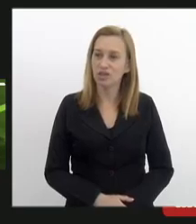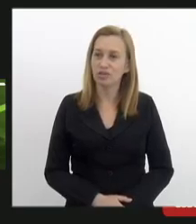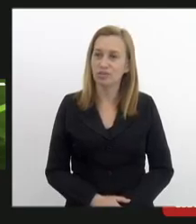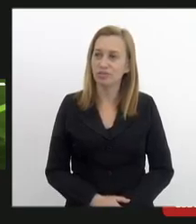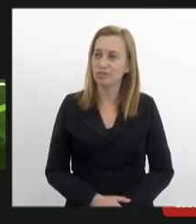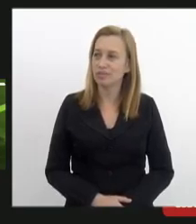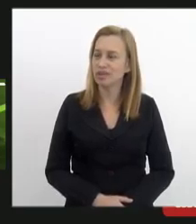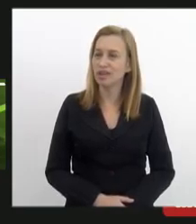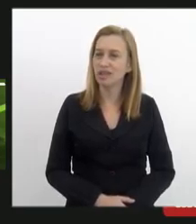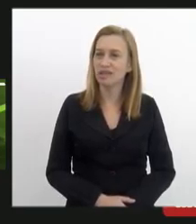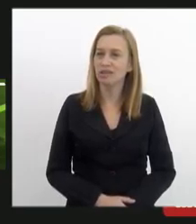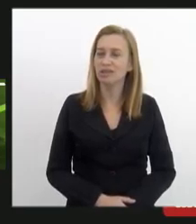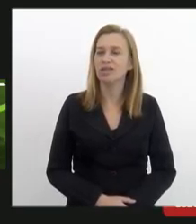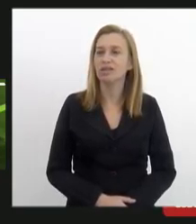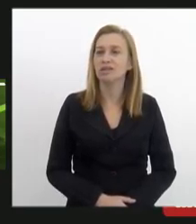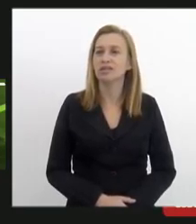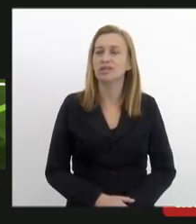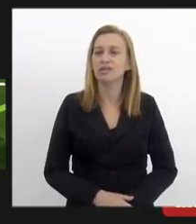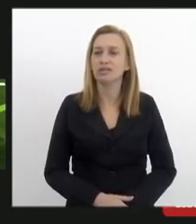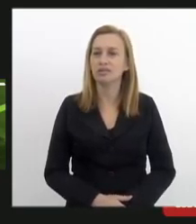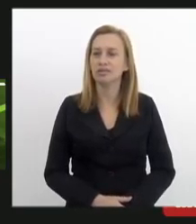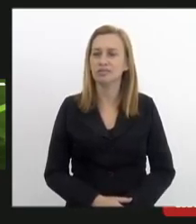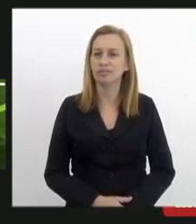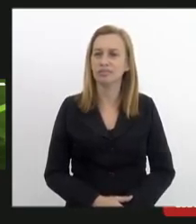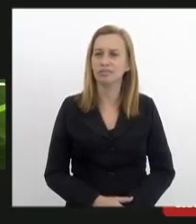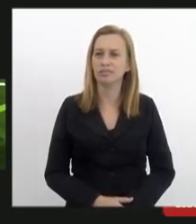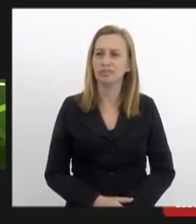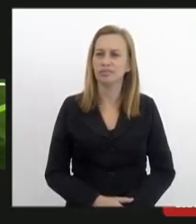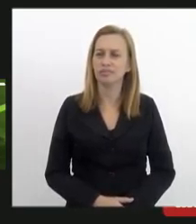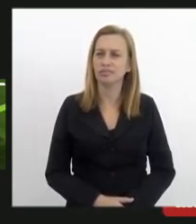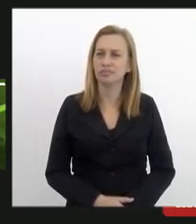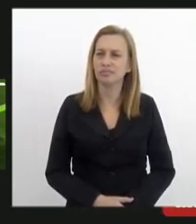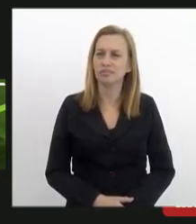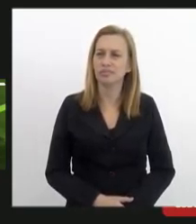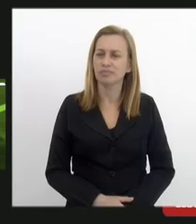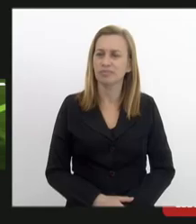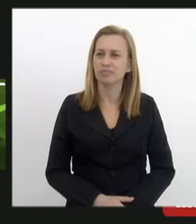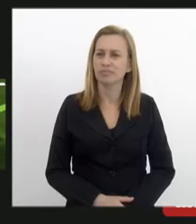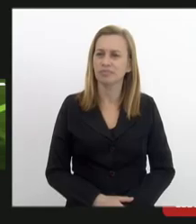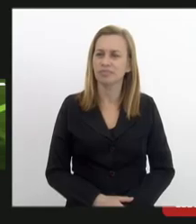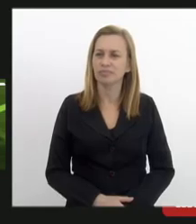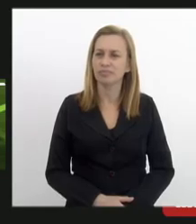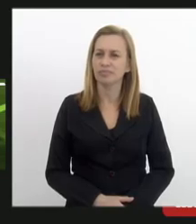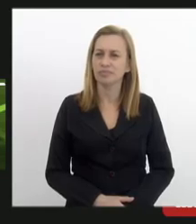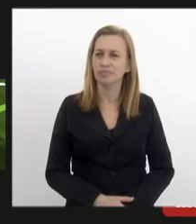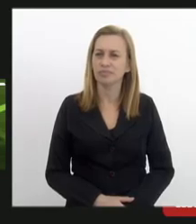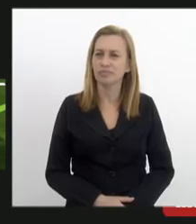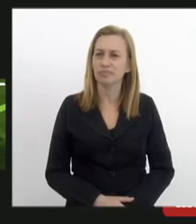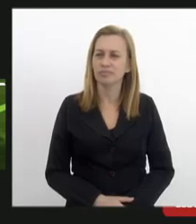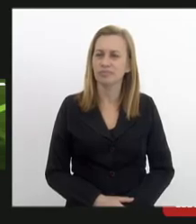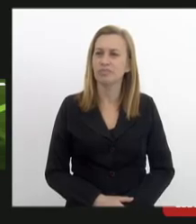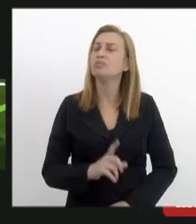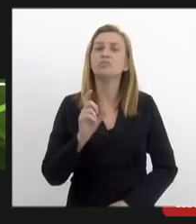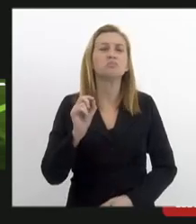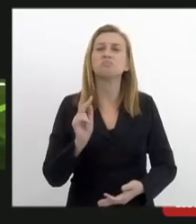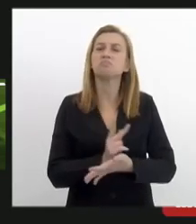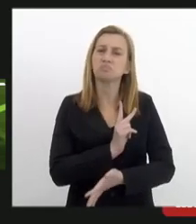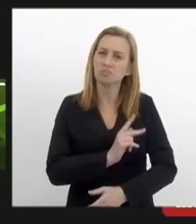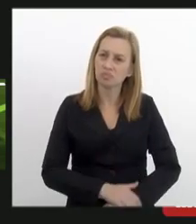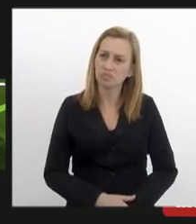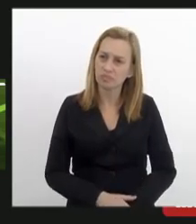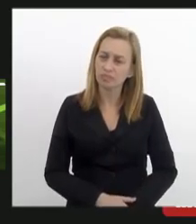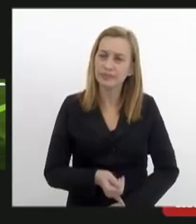deixa eu fazer algumas considerações sobre essa falação. O que acontece é o seguinte,